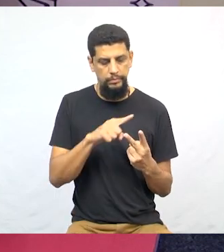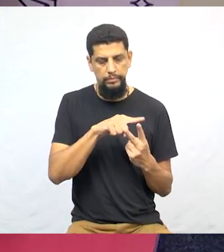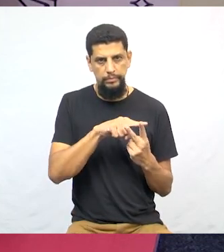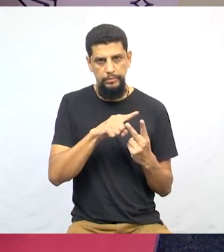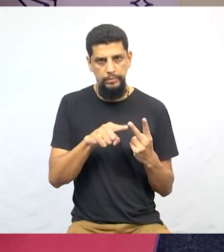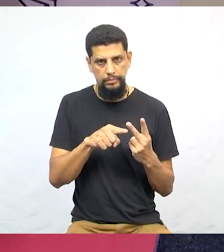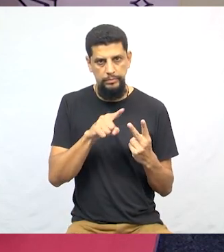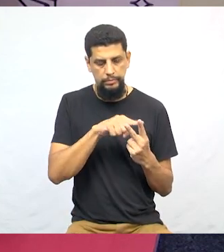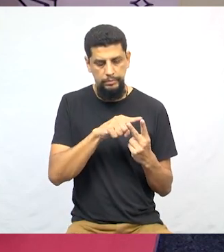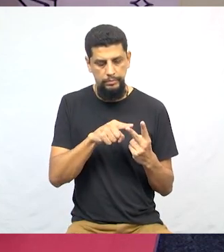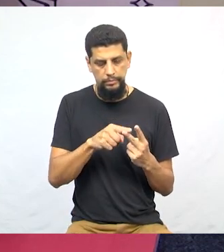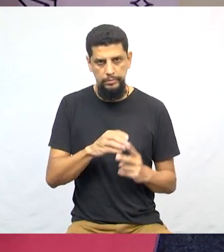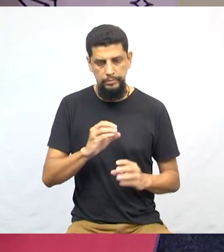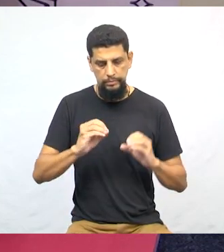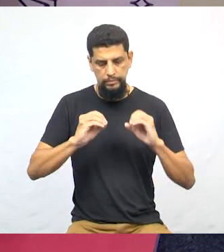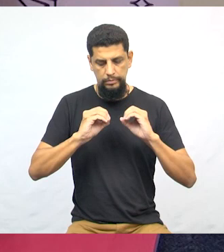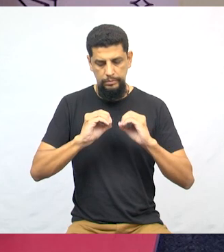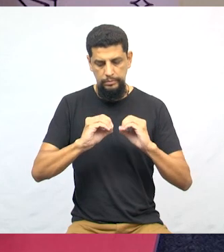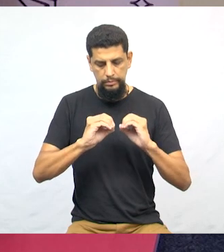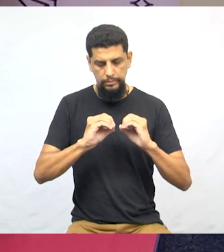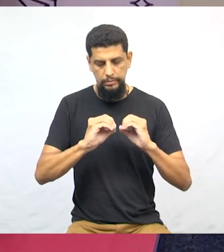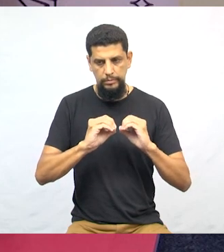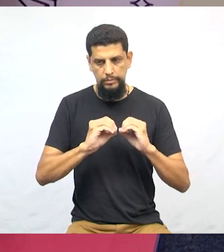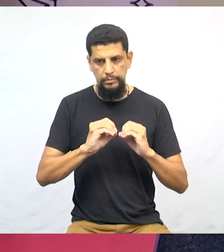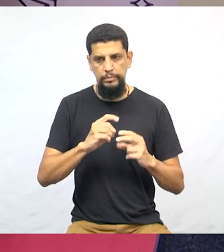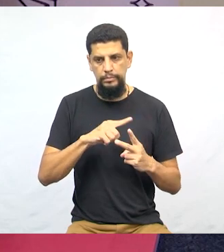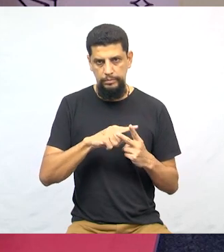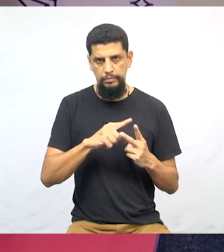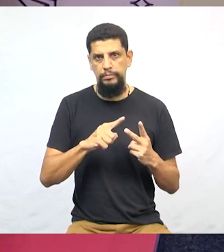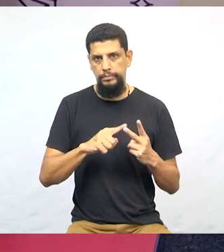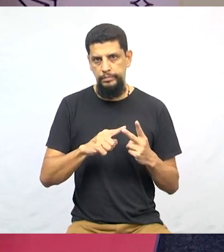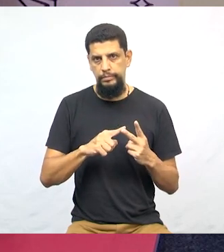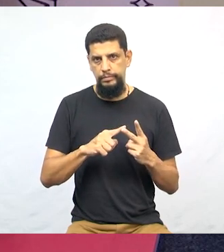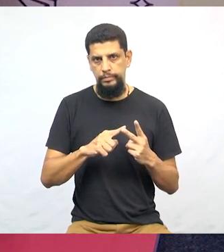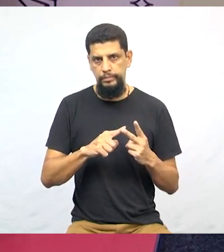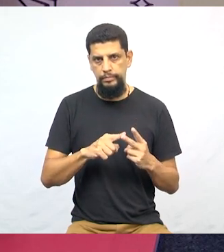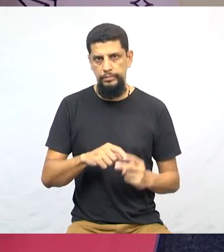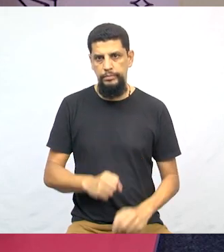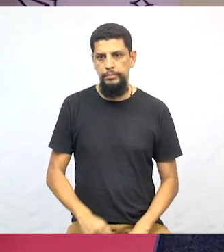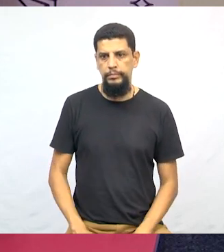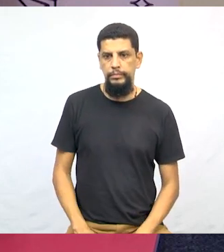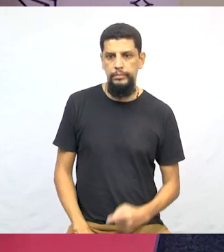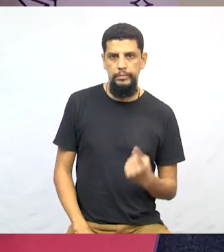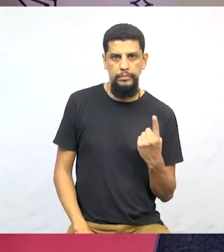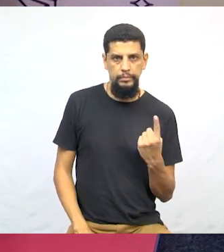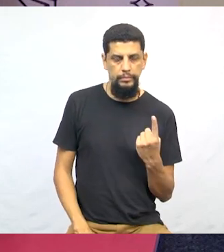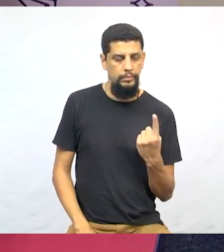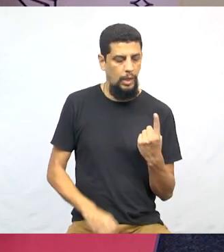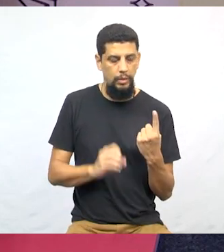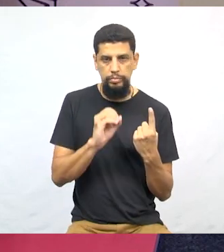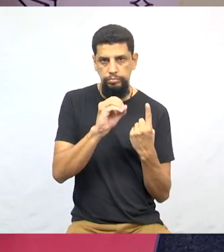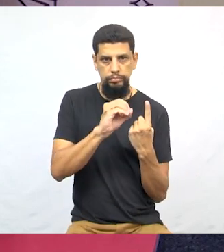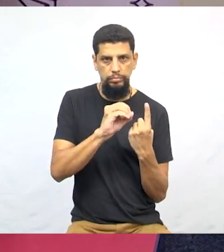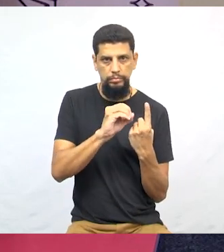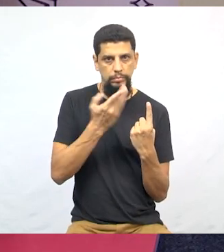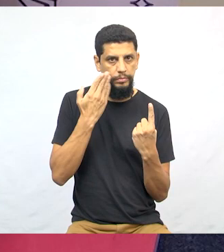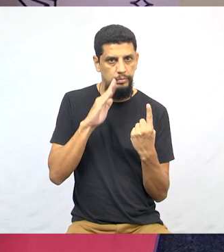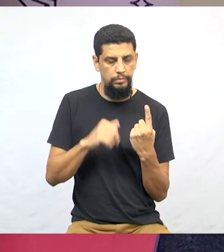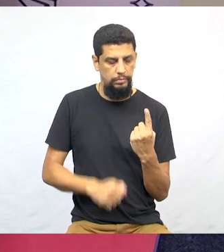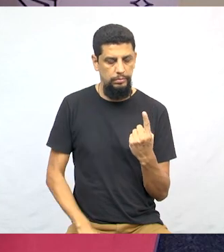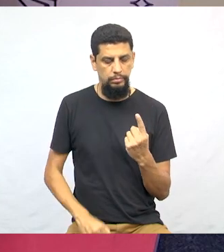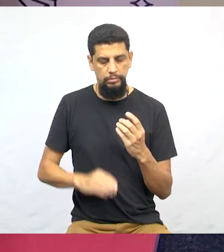que colocar duas bolinhas. Uma, duas. Então, número 1, uma